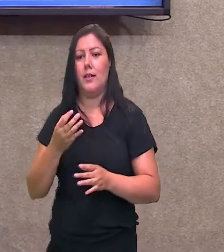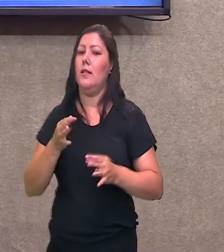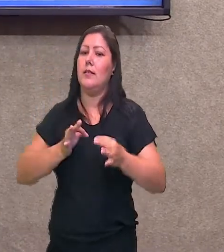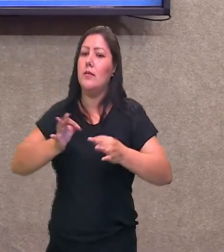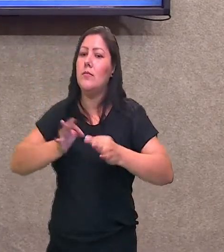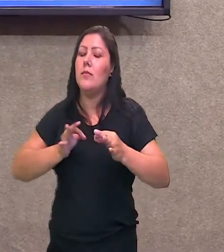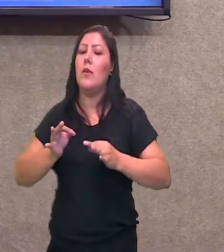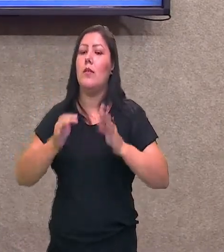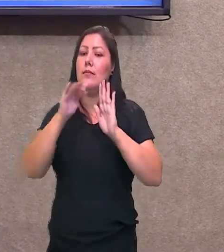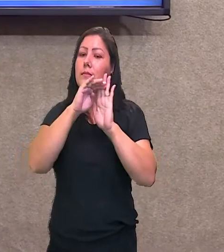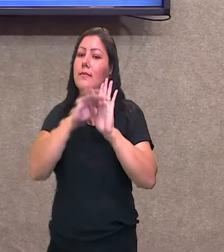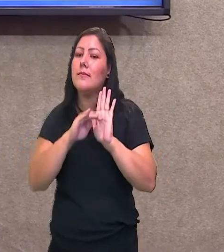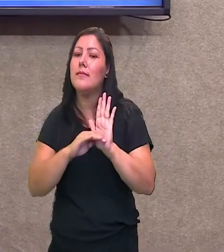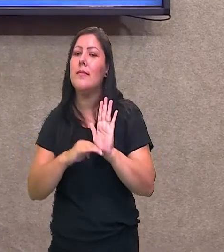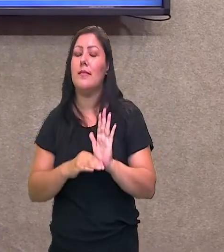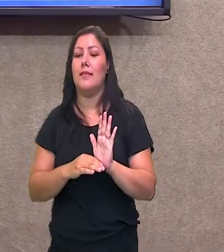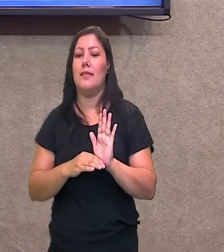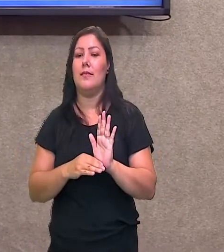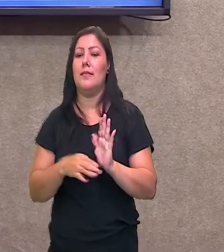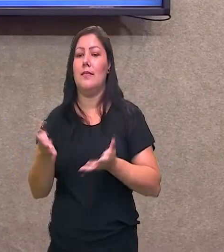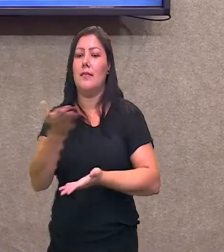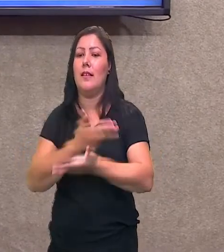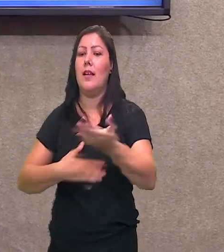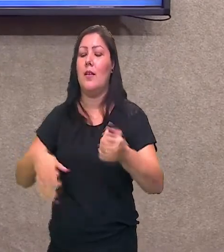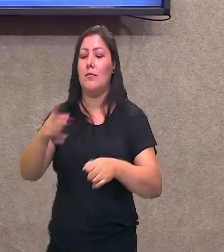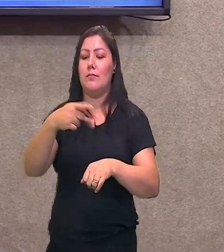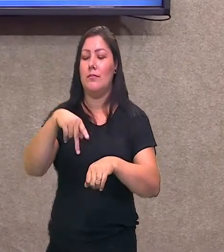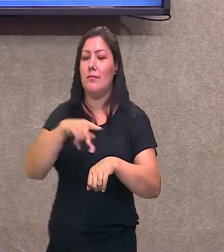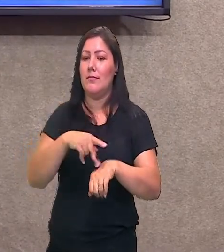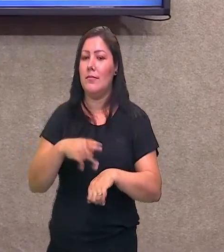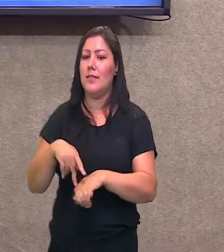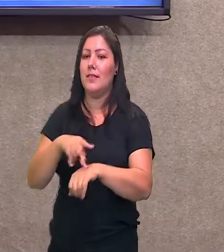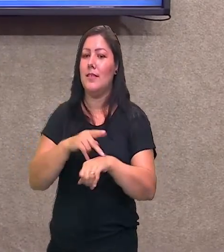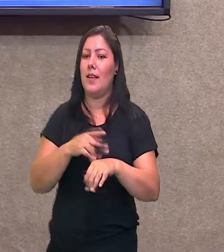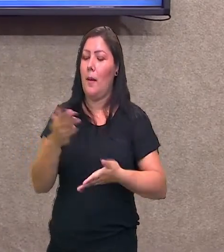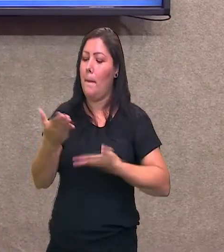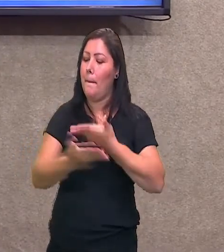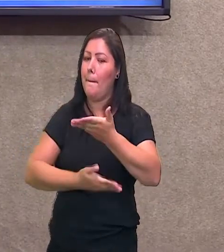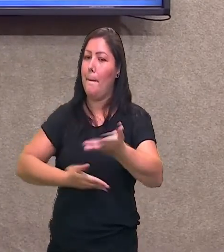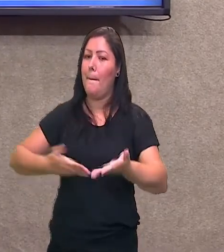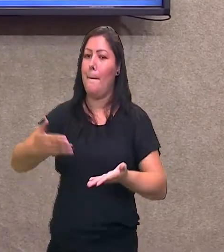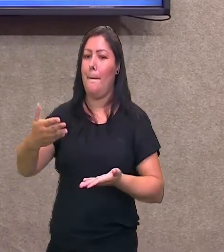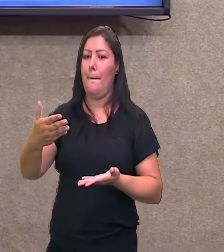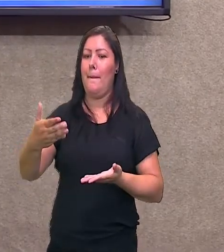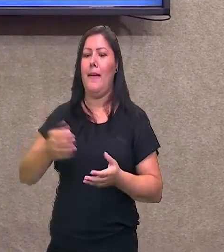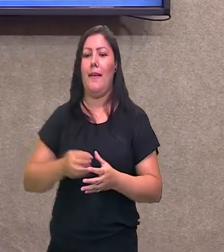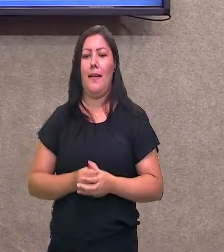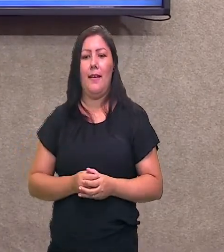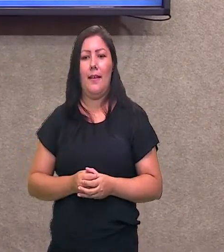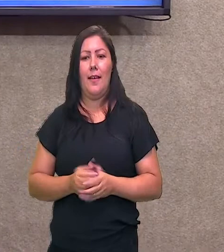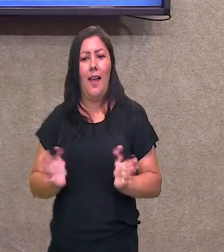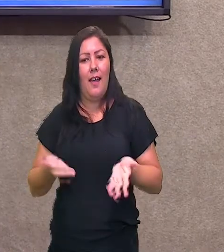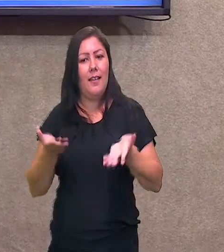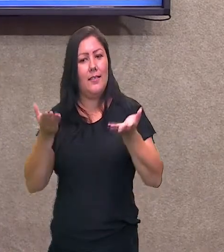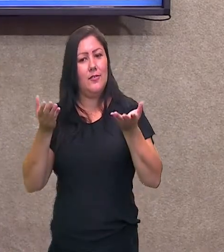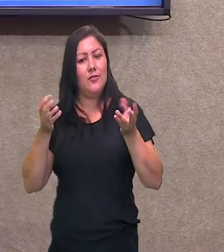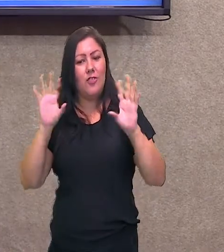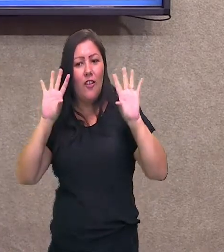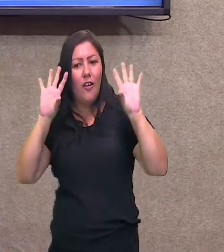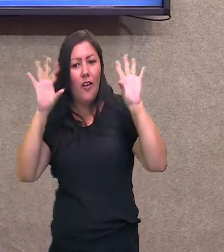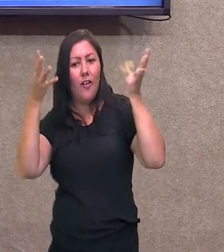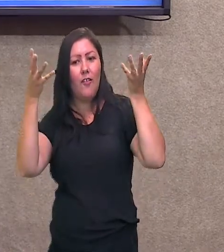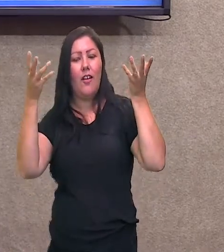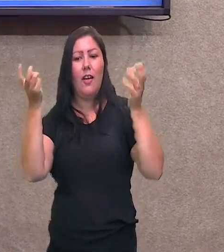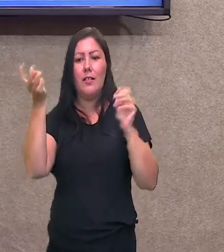intercâmbio cultural, ele pode acontecer. Eles promovem. Por que eles promovem isso? Nós